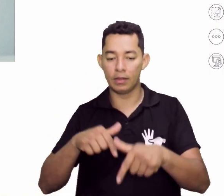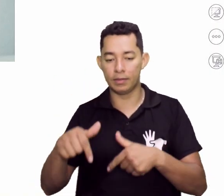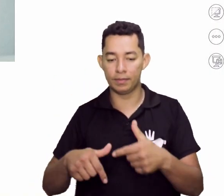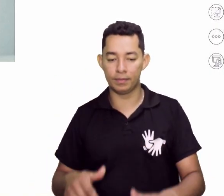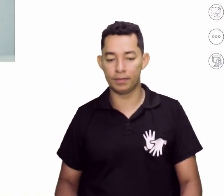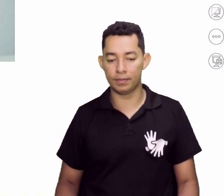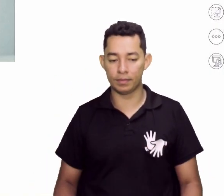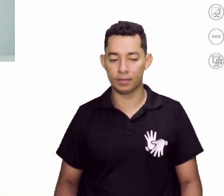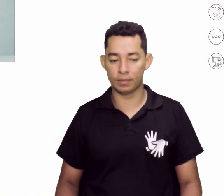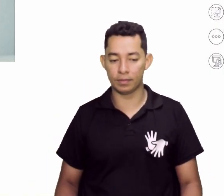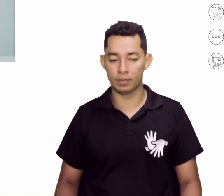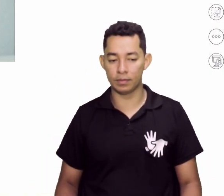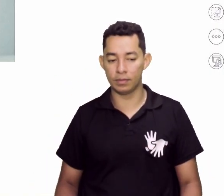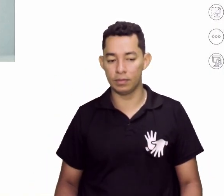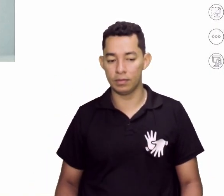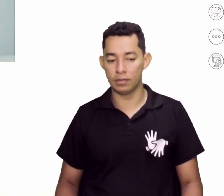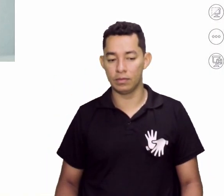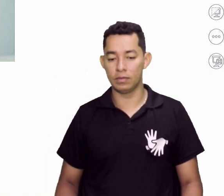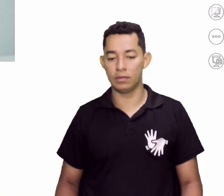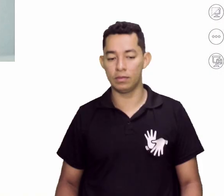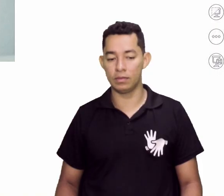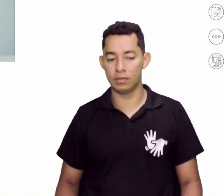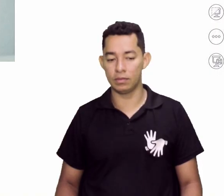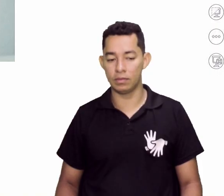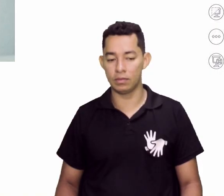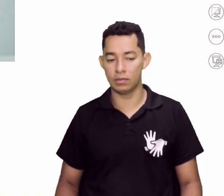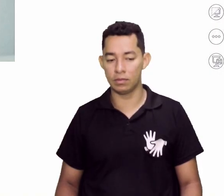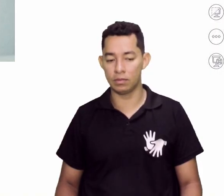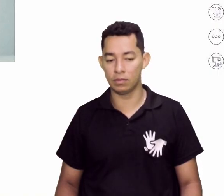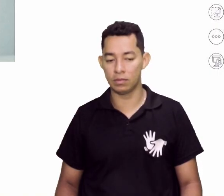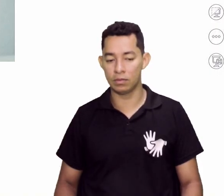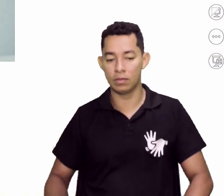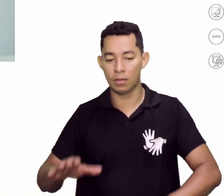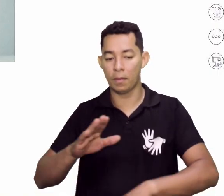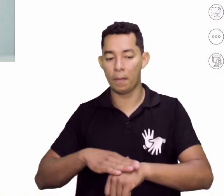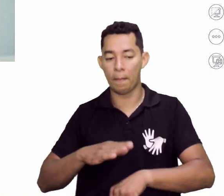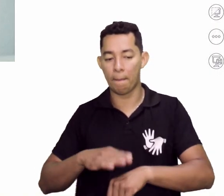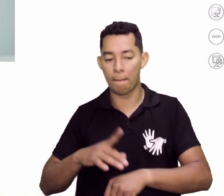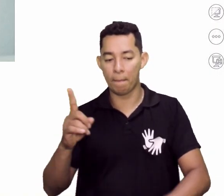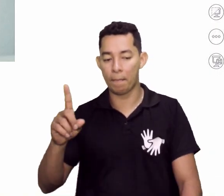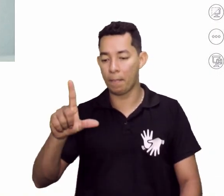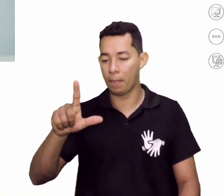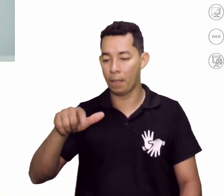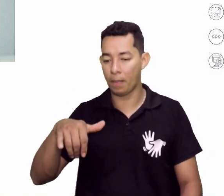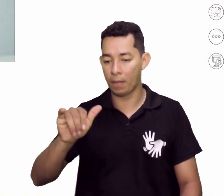superfície modulada, número 5. Mais uma da Lygia Clark.